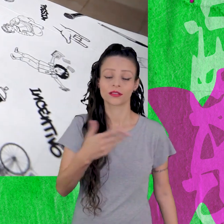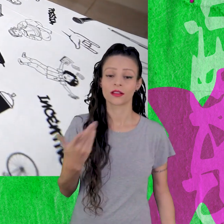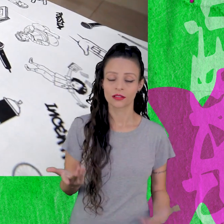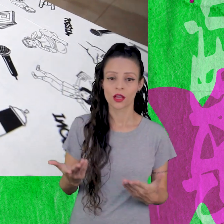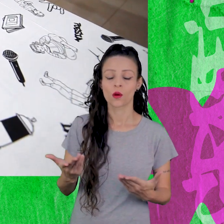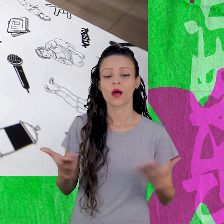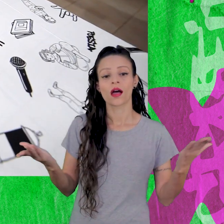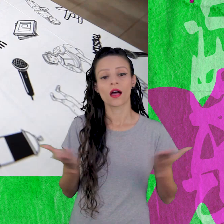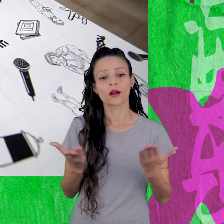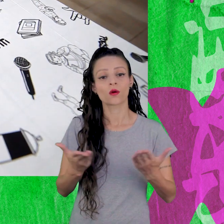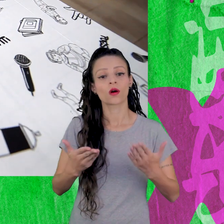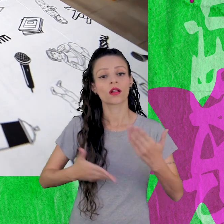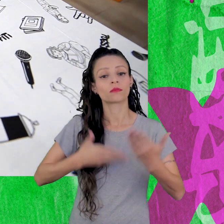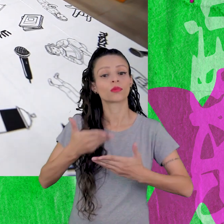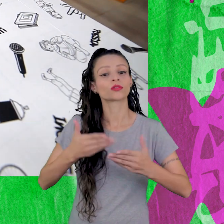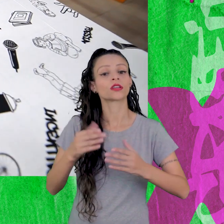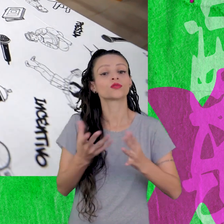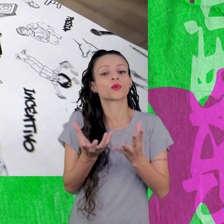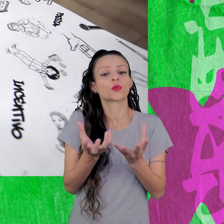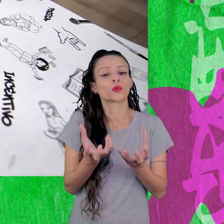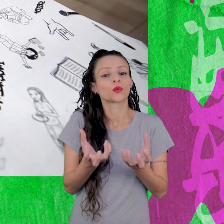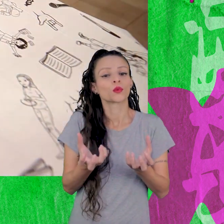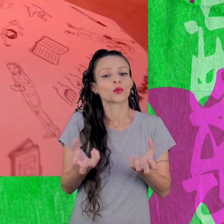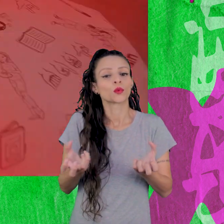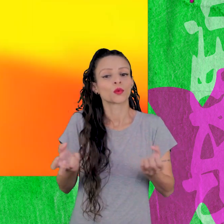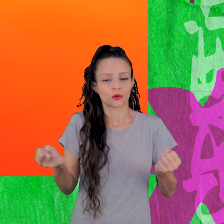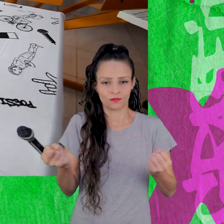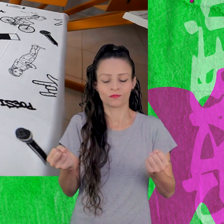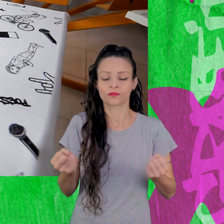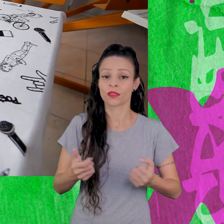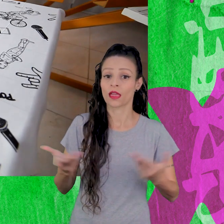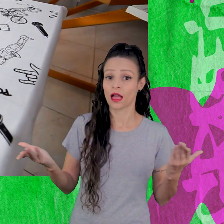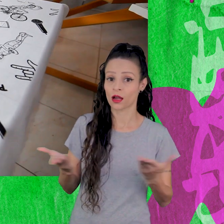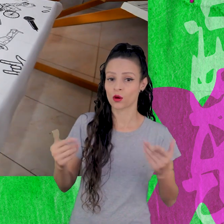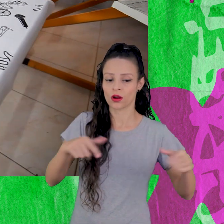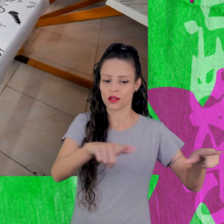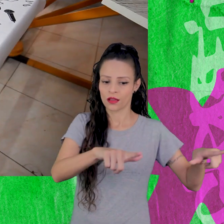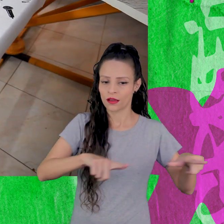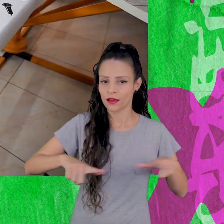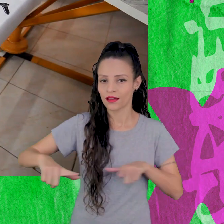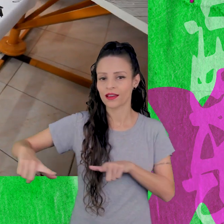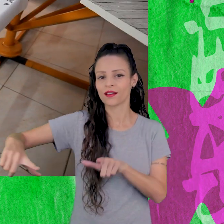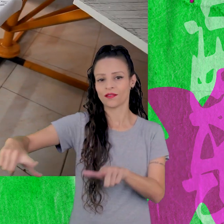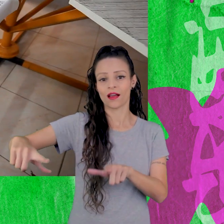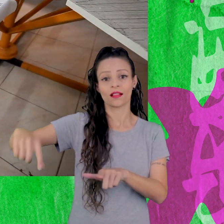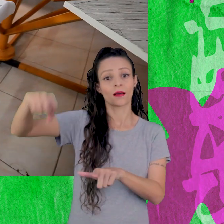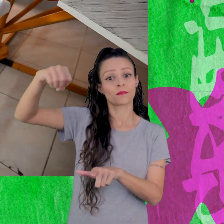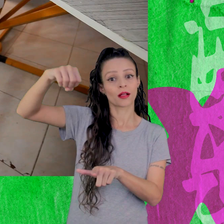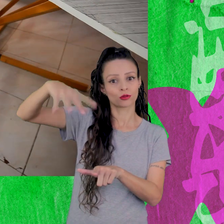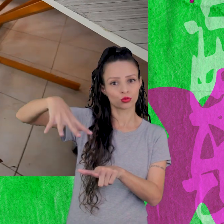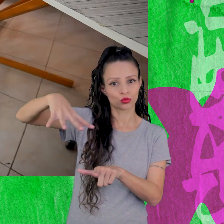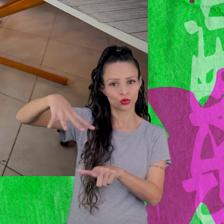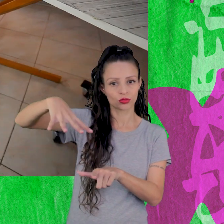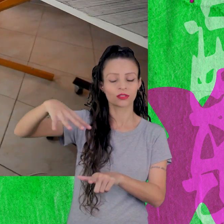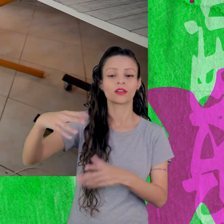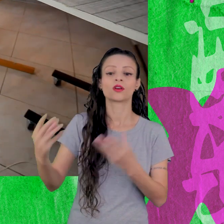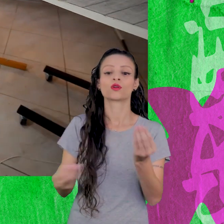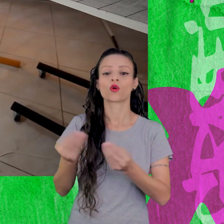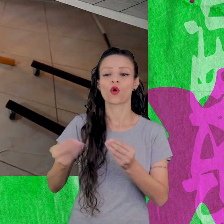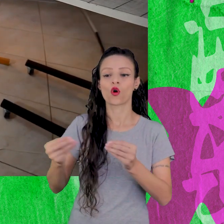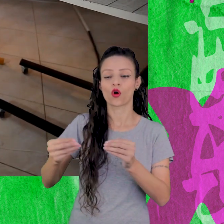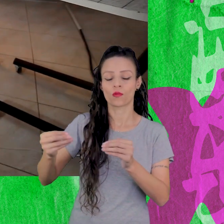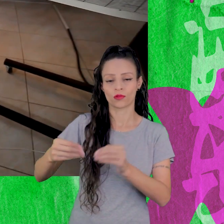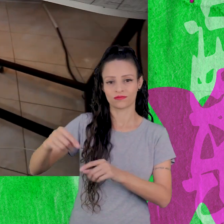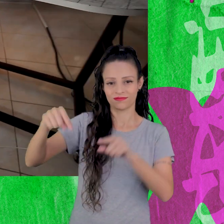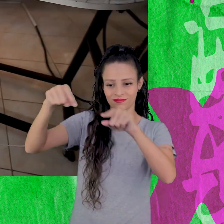A gente tem que ir para o processo de secagem. Agora vai para o processo de secagem. O processo de secagem acontece